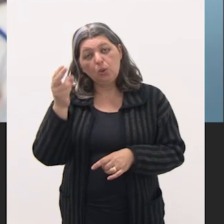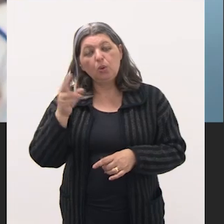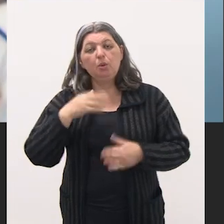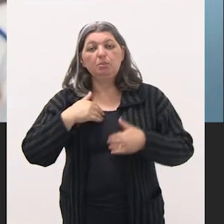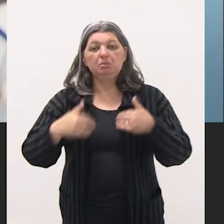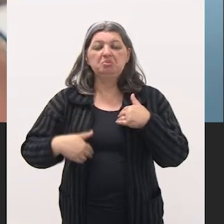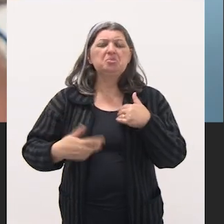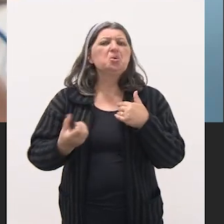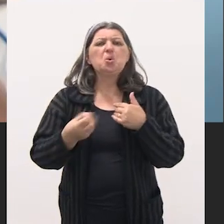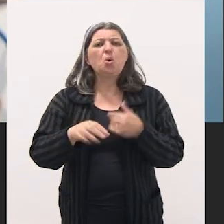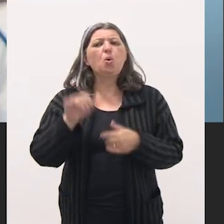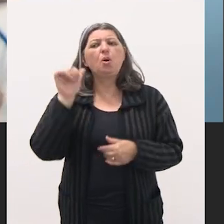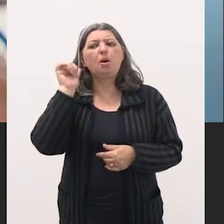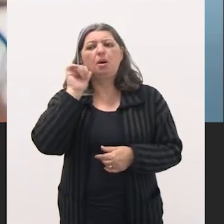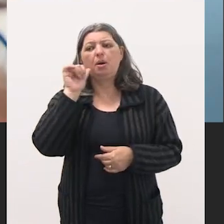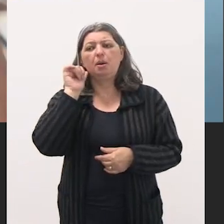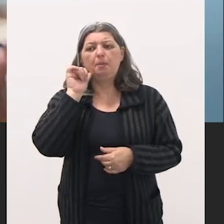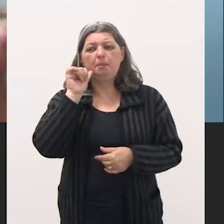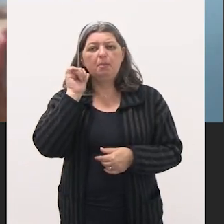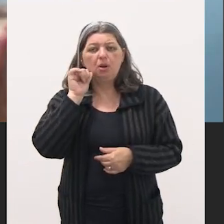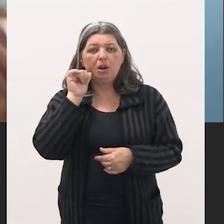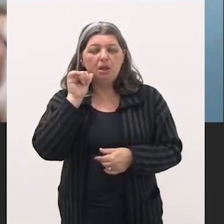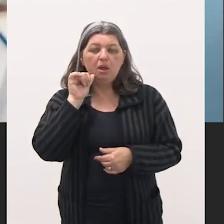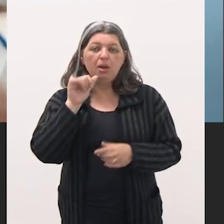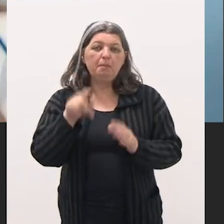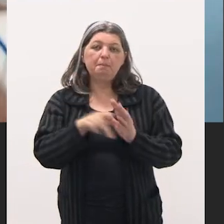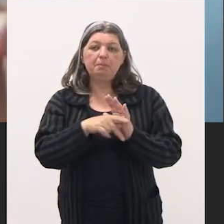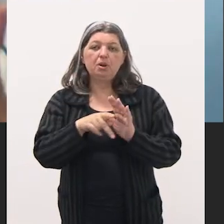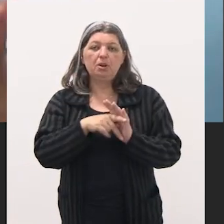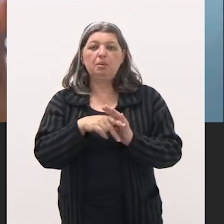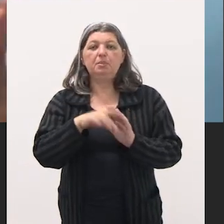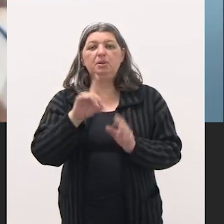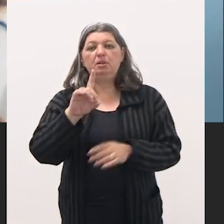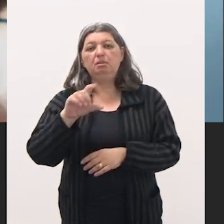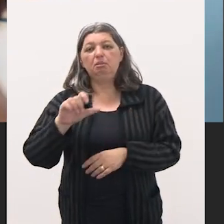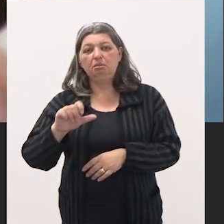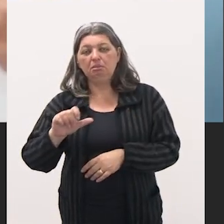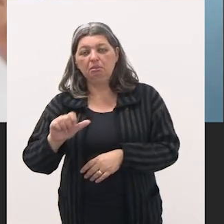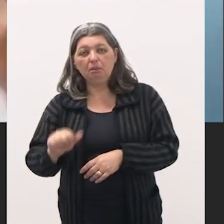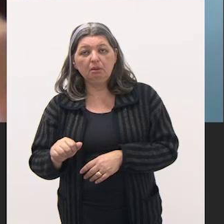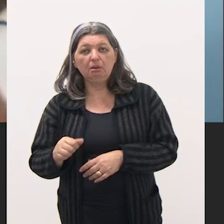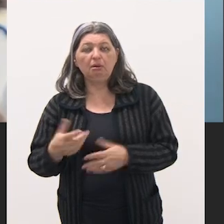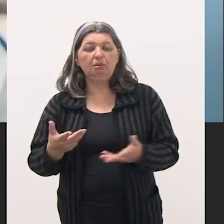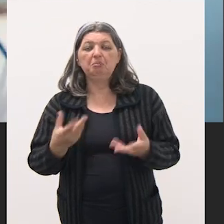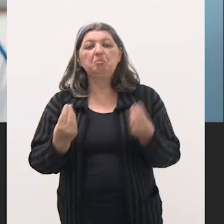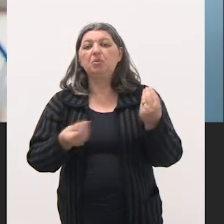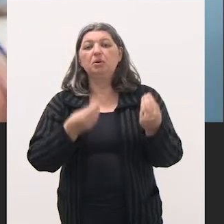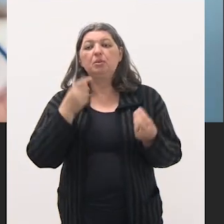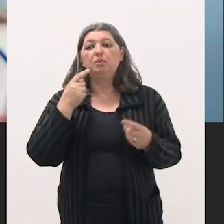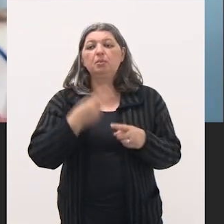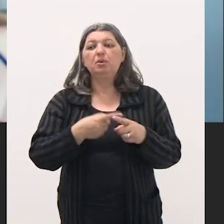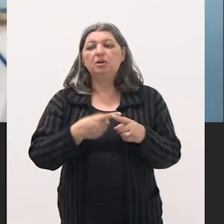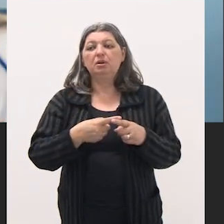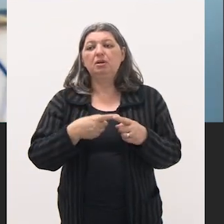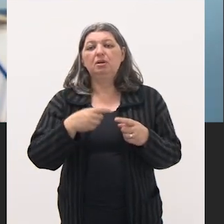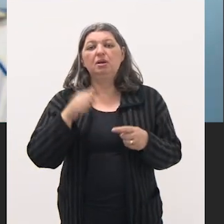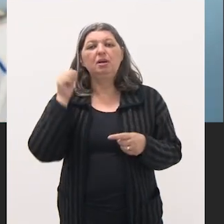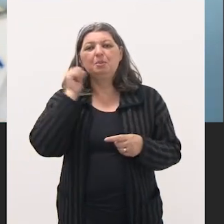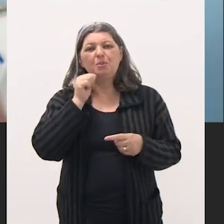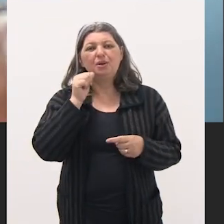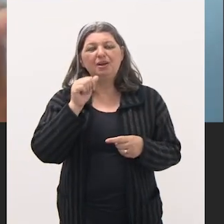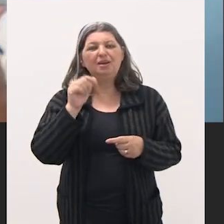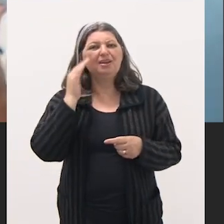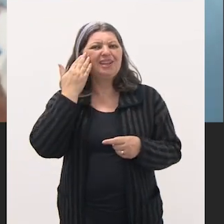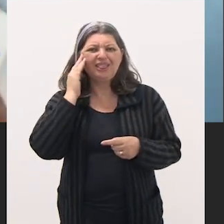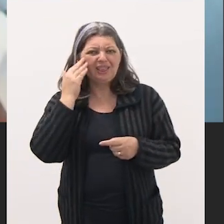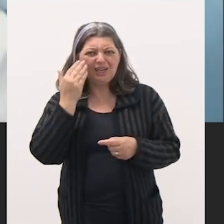auditiva? O que aconteceu? Deu a maior liga, porque essas mulheres, uma entende a outra, não